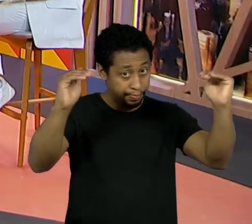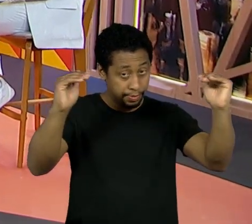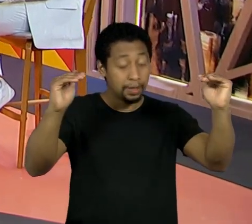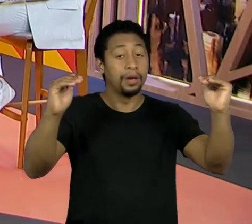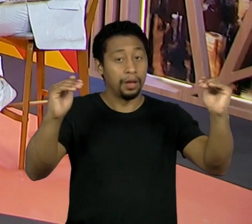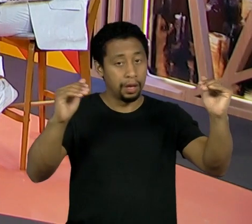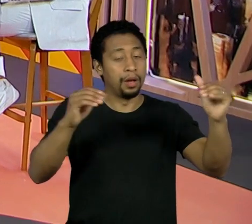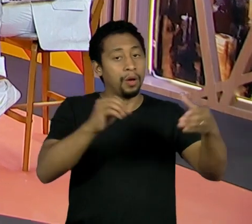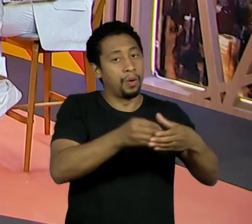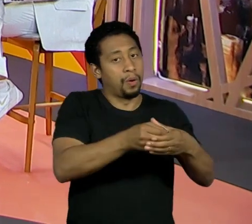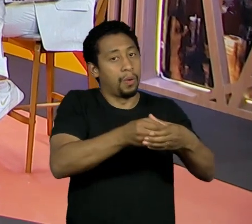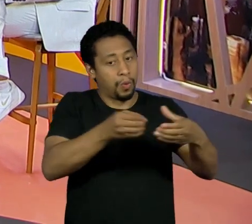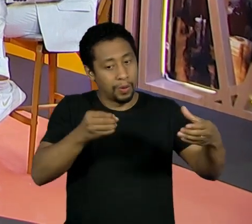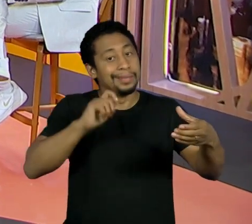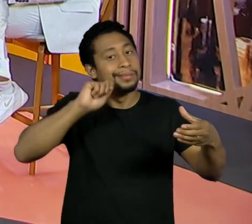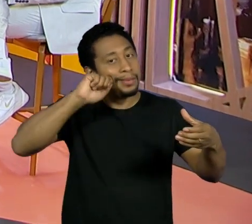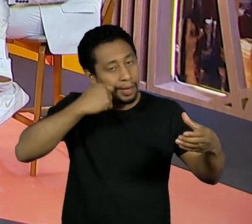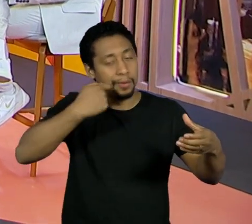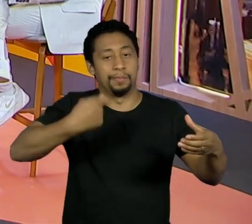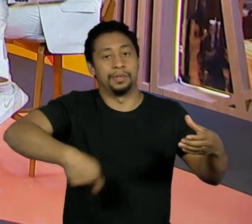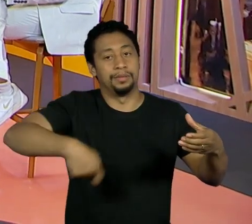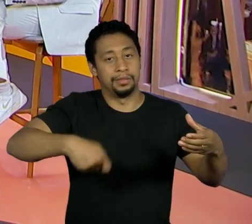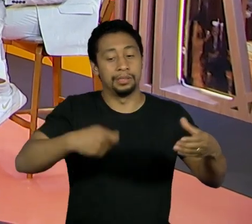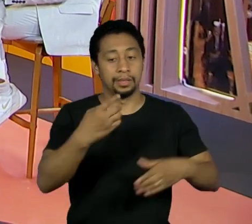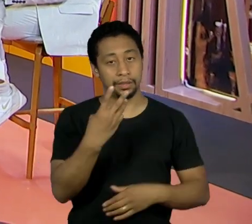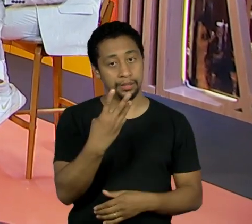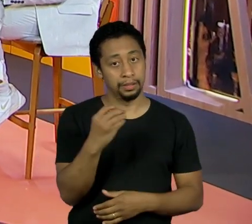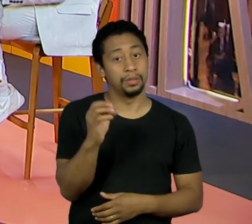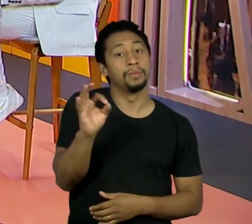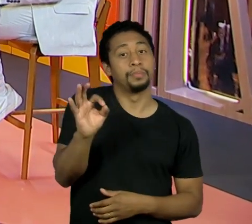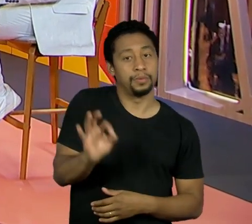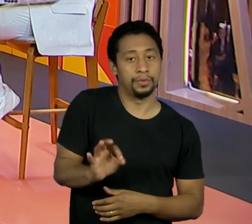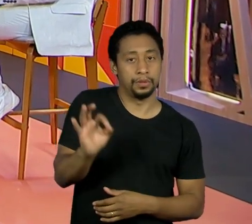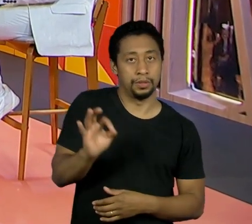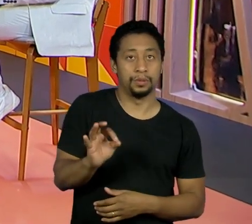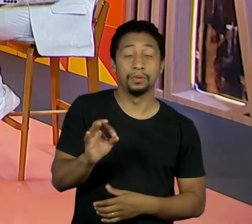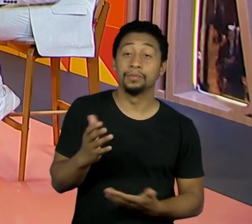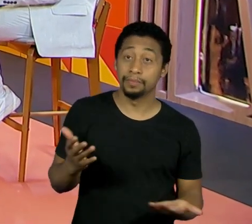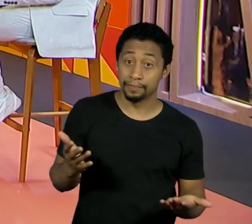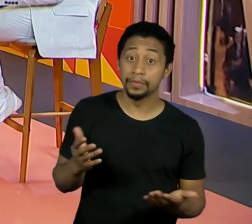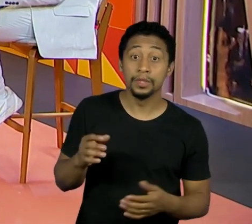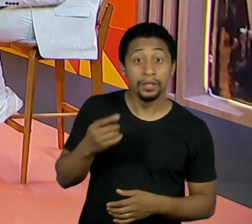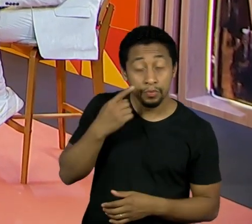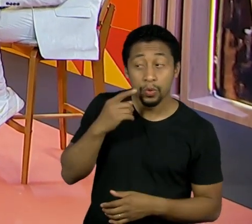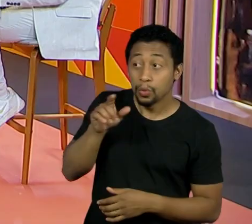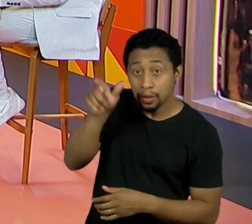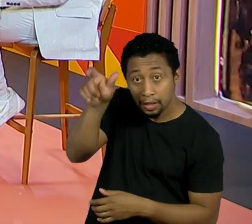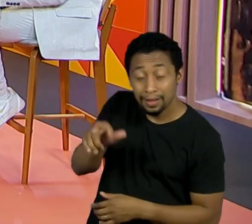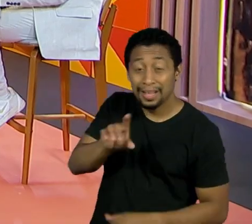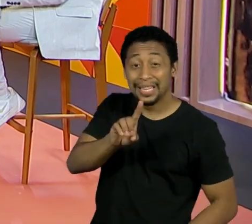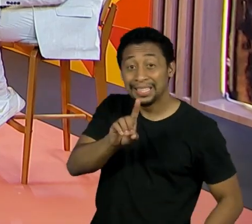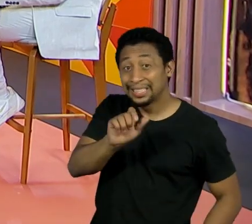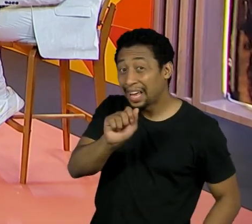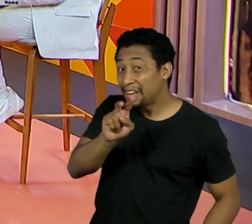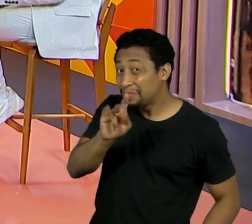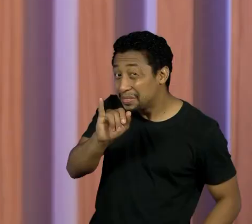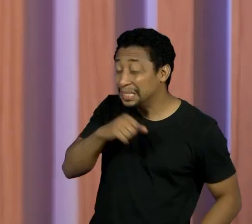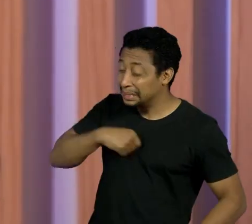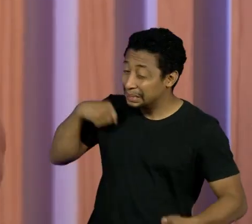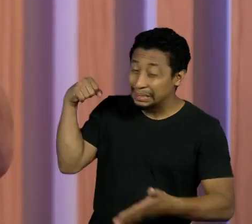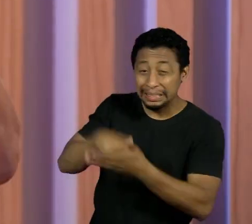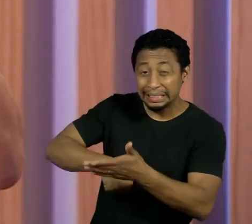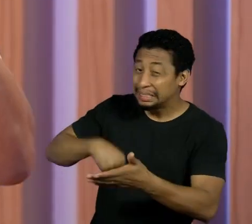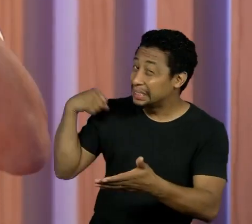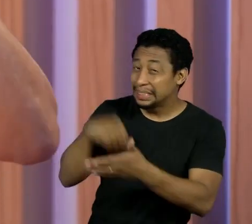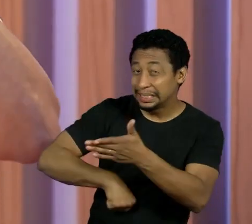E o Frei Davi, inclusive, foi uma das pessoas que encabeçou essa luta. Isso é bem importante, porque